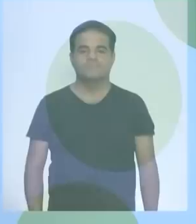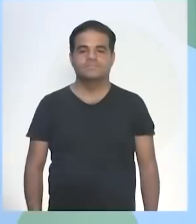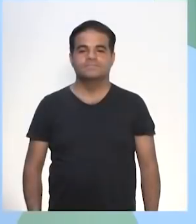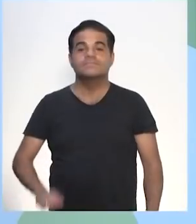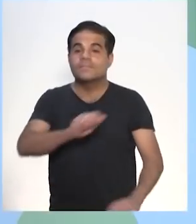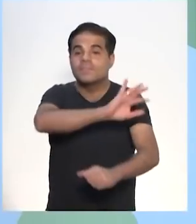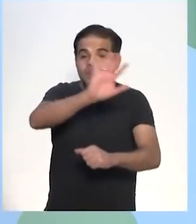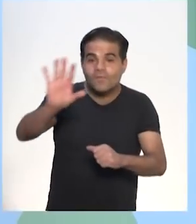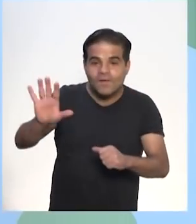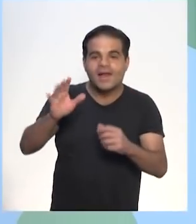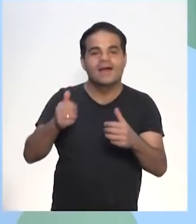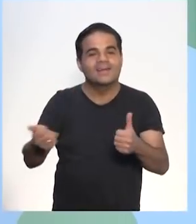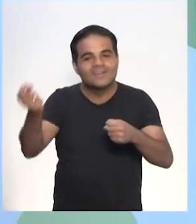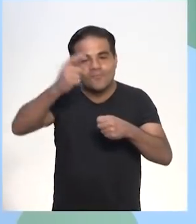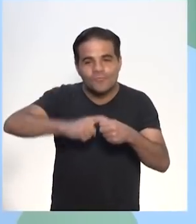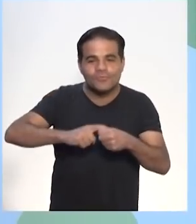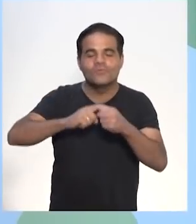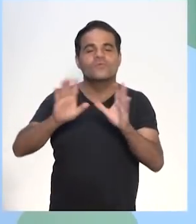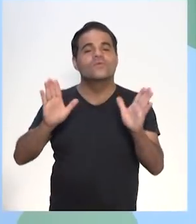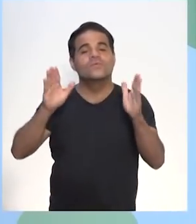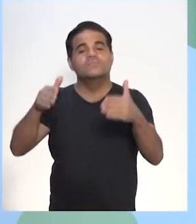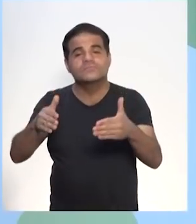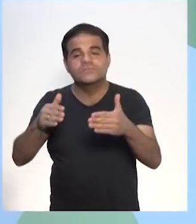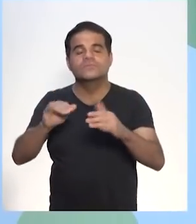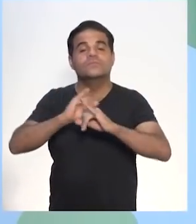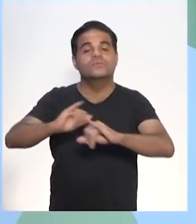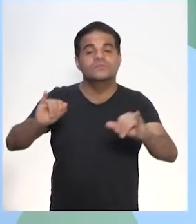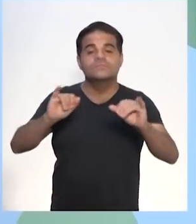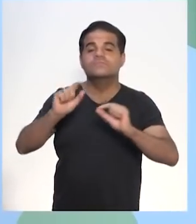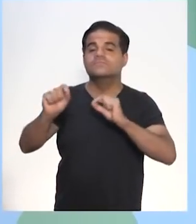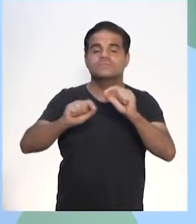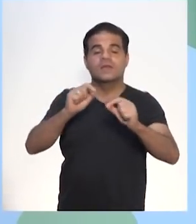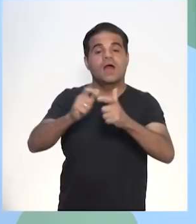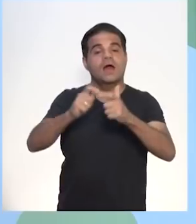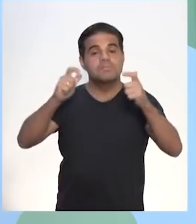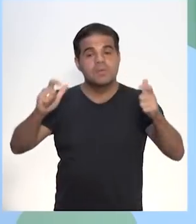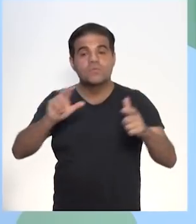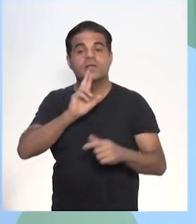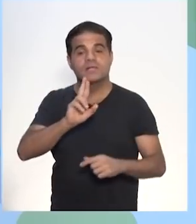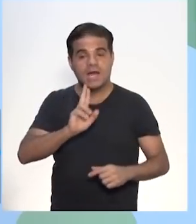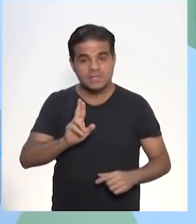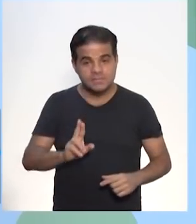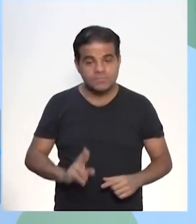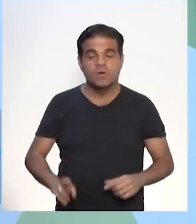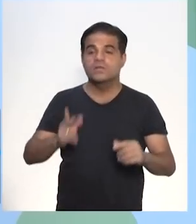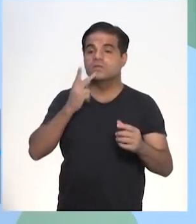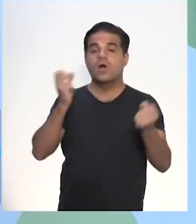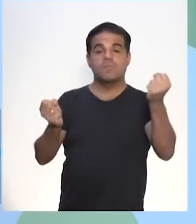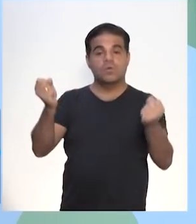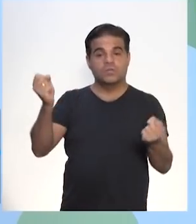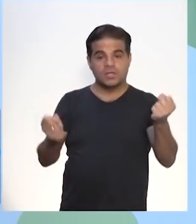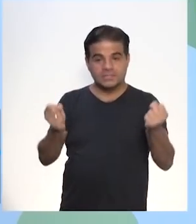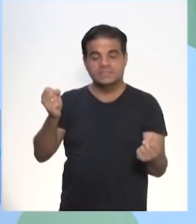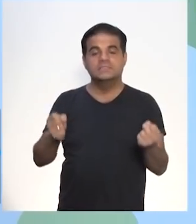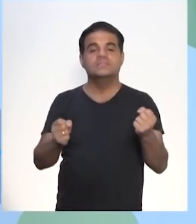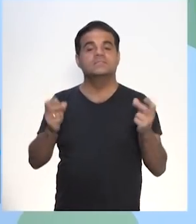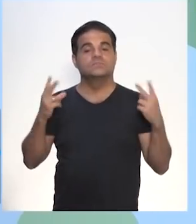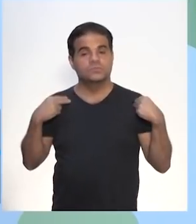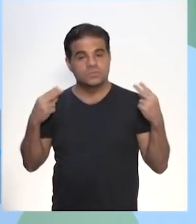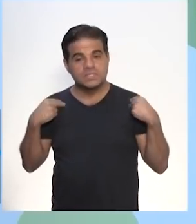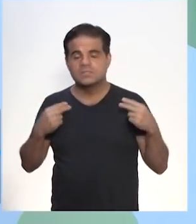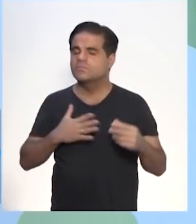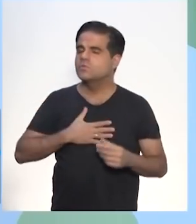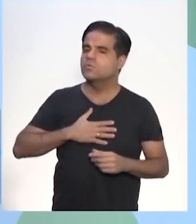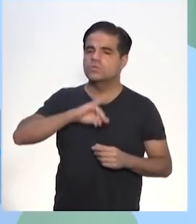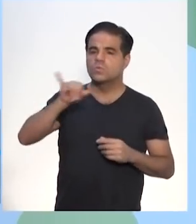Olá, vocês voltaram a quem se destina o anúncio. Olha só, a maioria das respostas aos motoristas, mas eu gostei aqui do Juan, ele diz